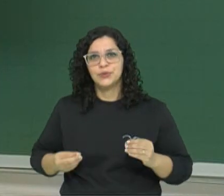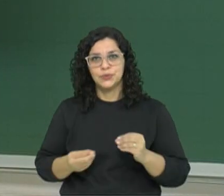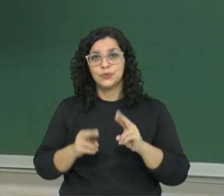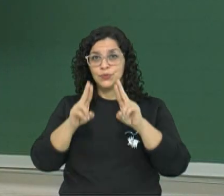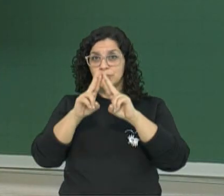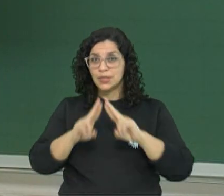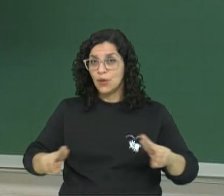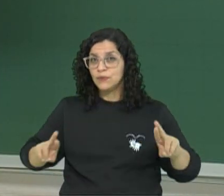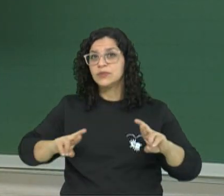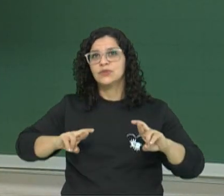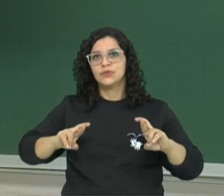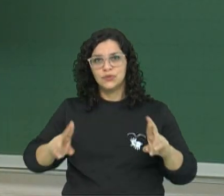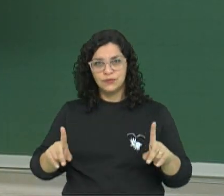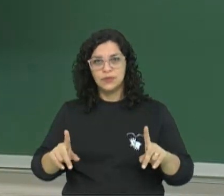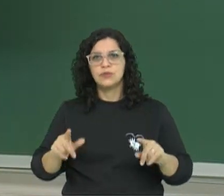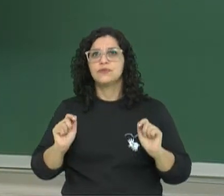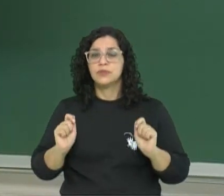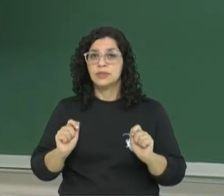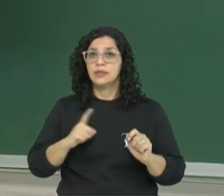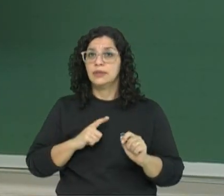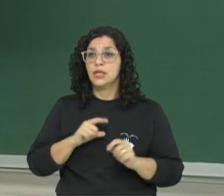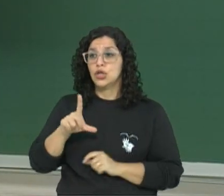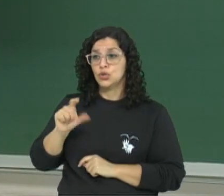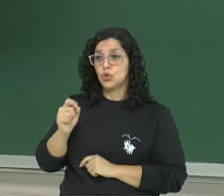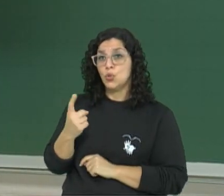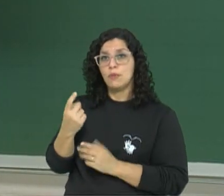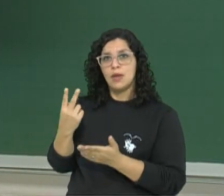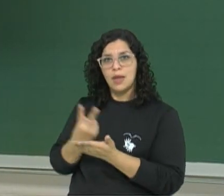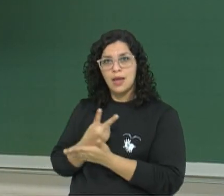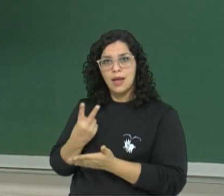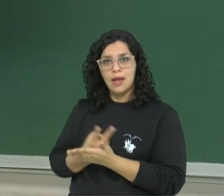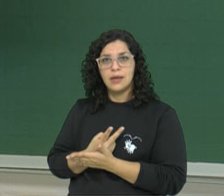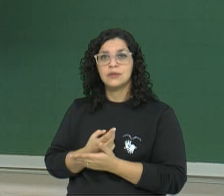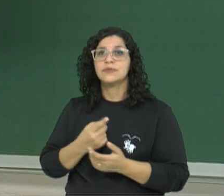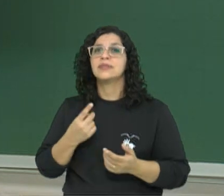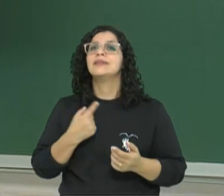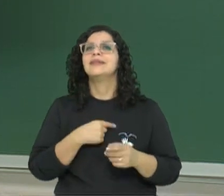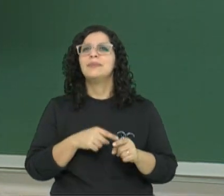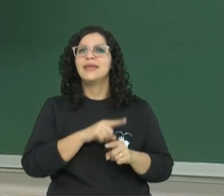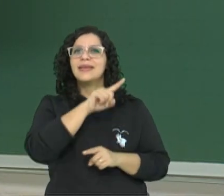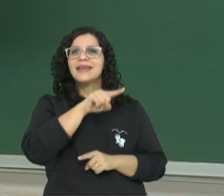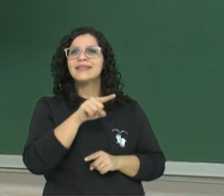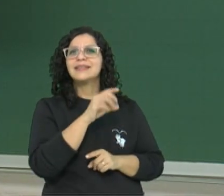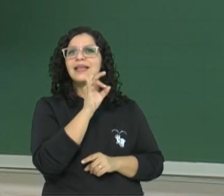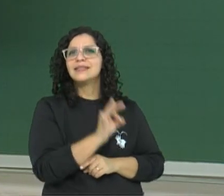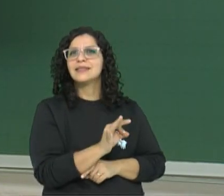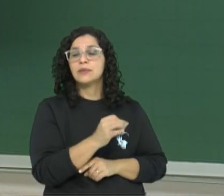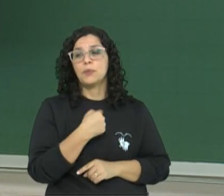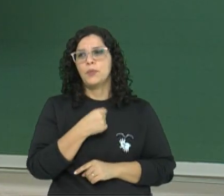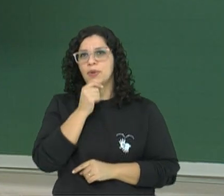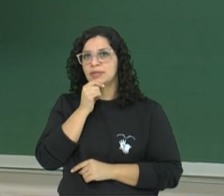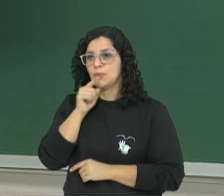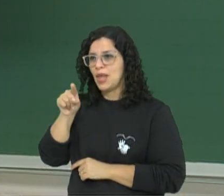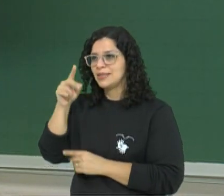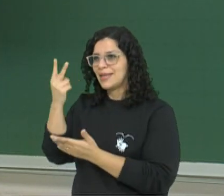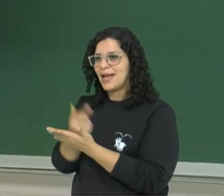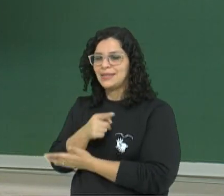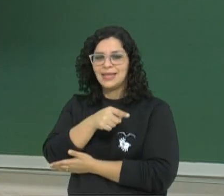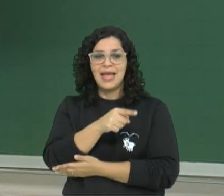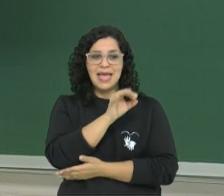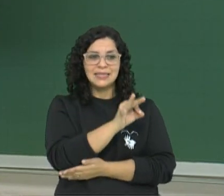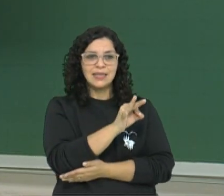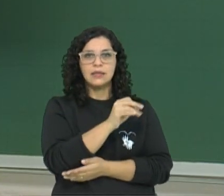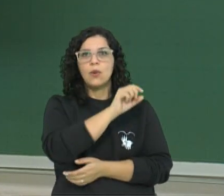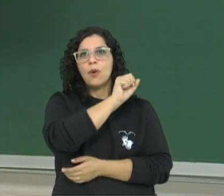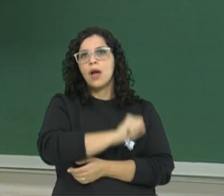UFSC é um pouquinho diferente. Você assinala uma errada, você cancela uma certa. Certo? Então essa aqui é a sacada dela, o perfil